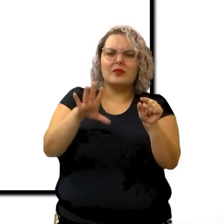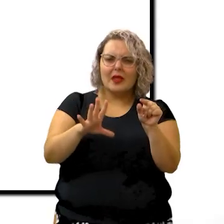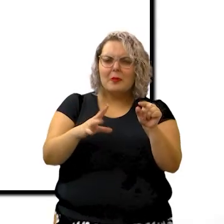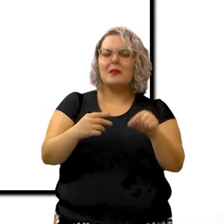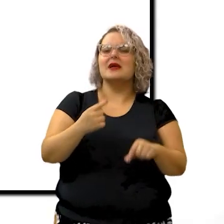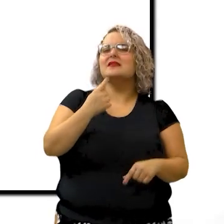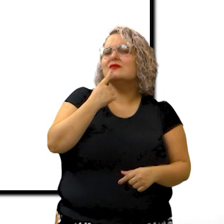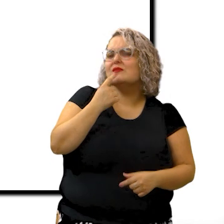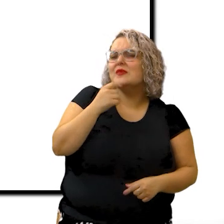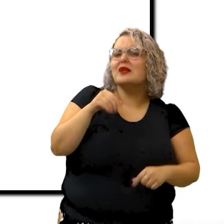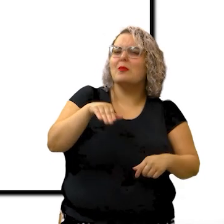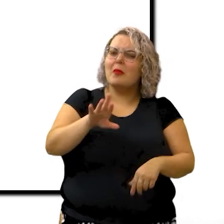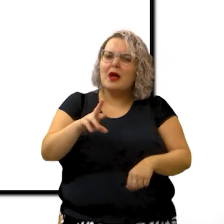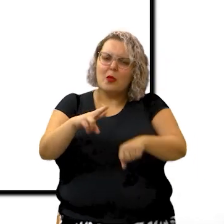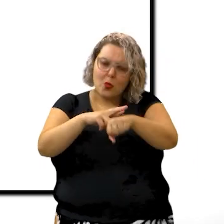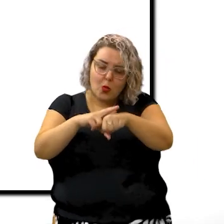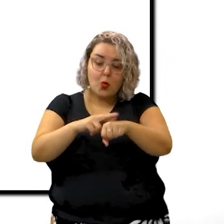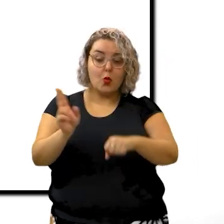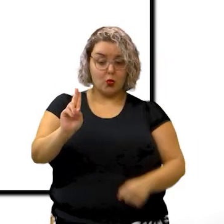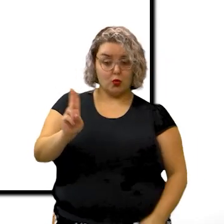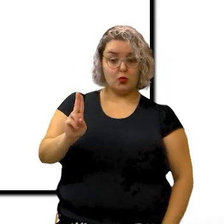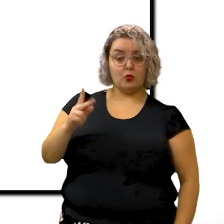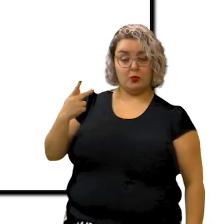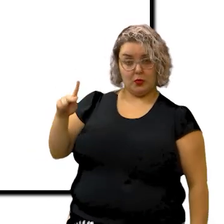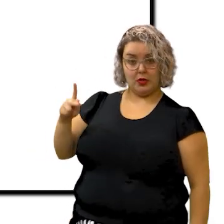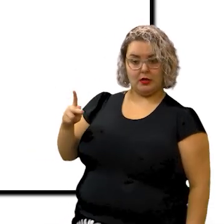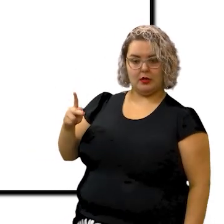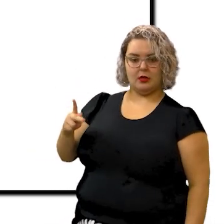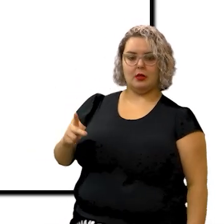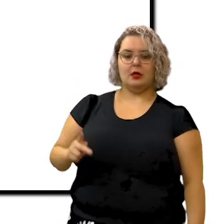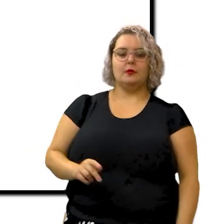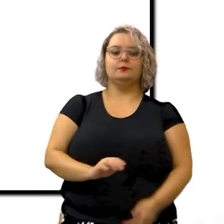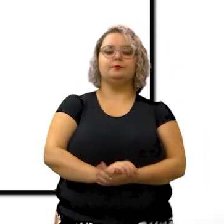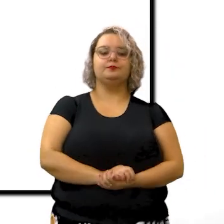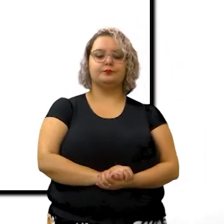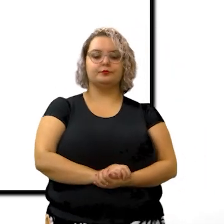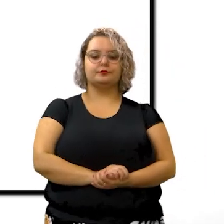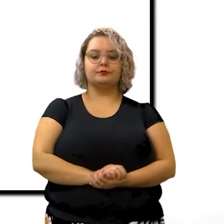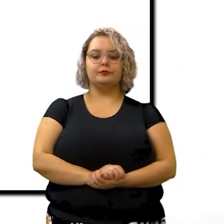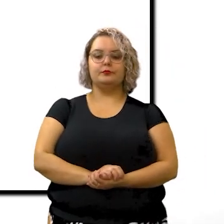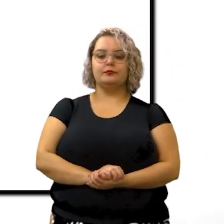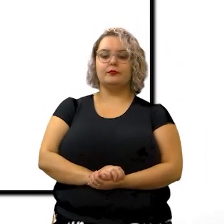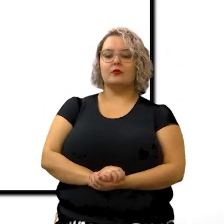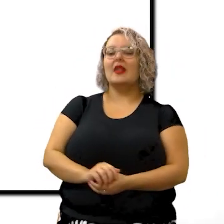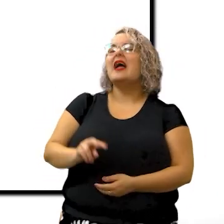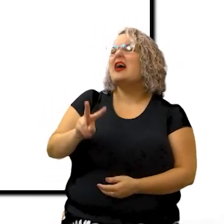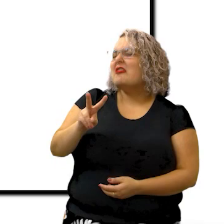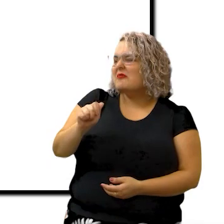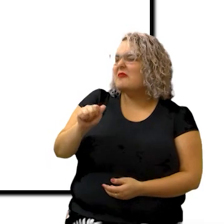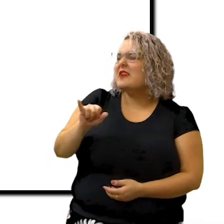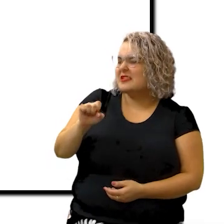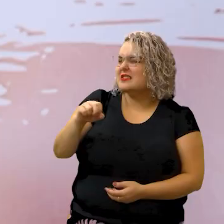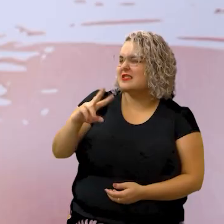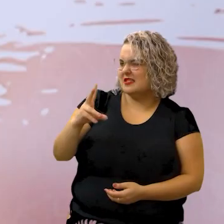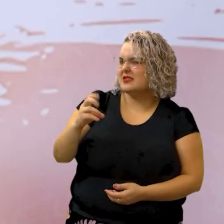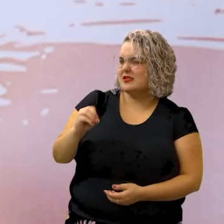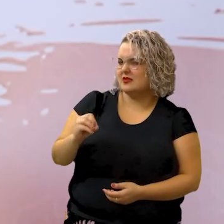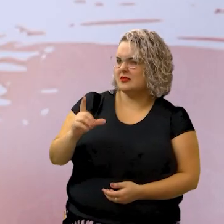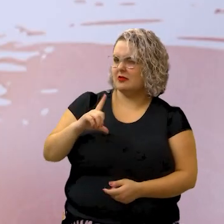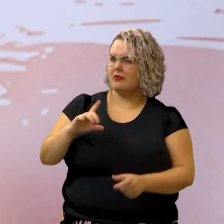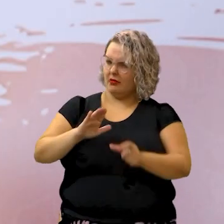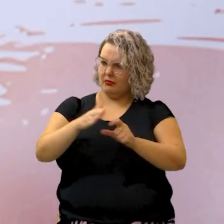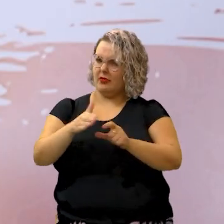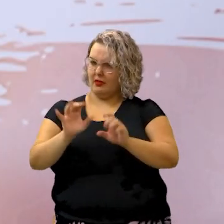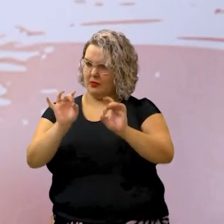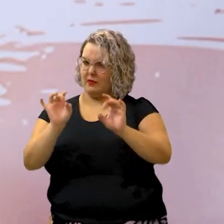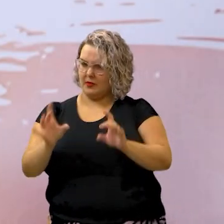mais arroxeados. O nome científico deles é telangiectasias, mas a gente chama de vasinho também. Aí